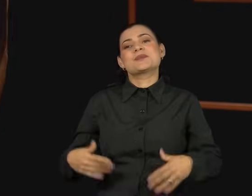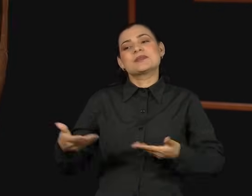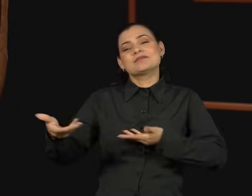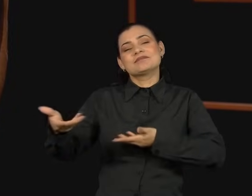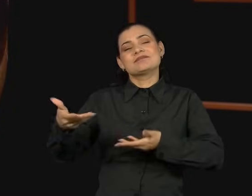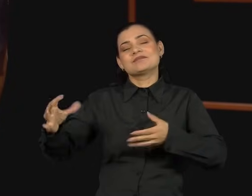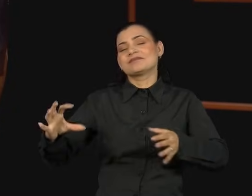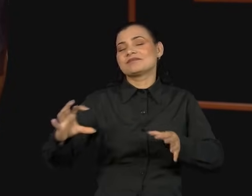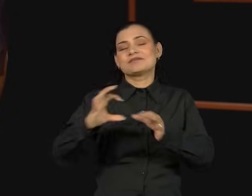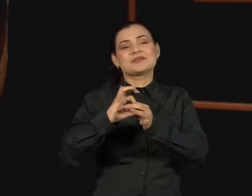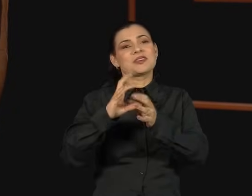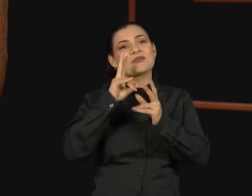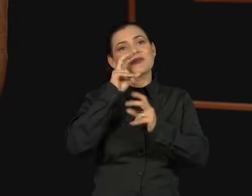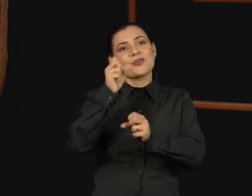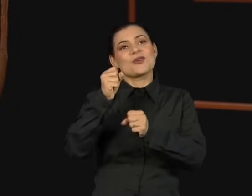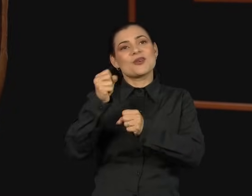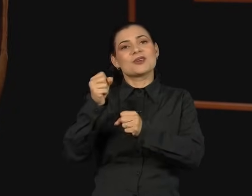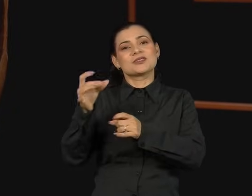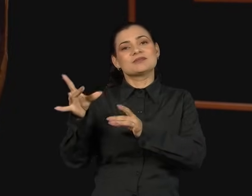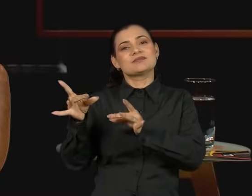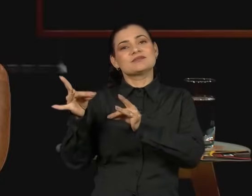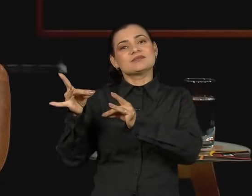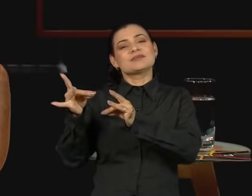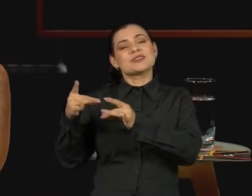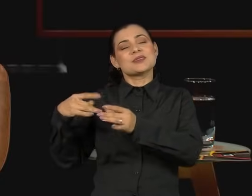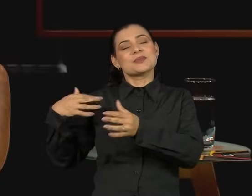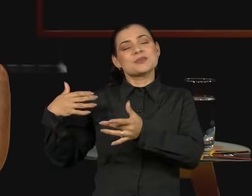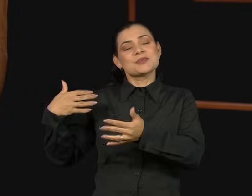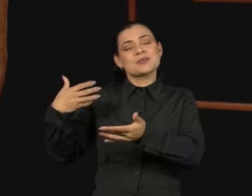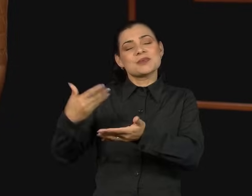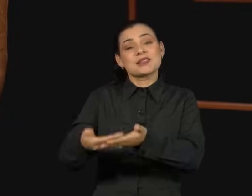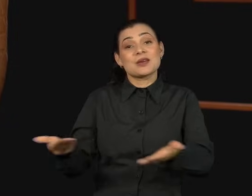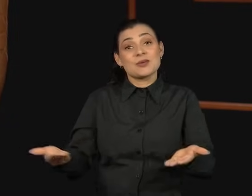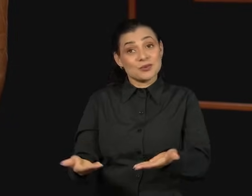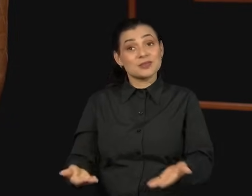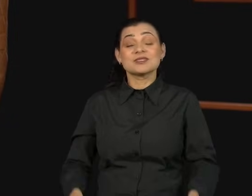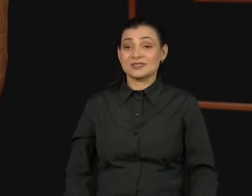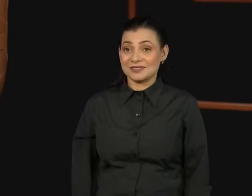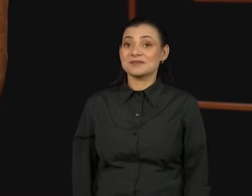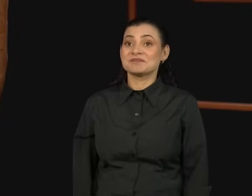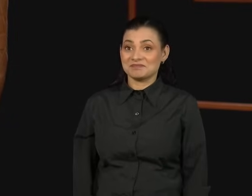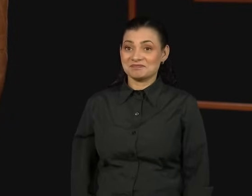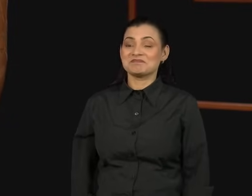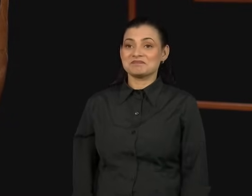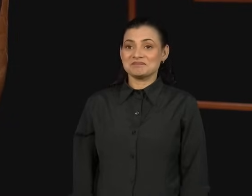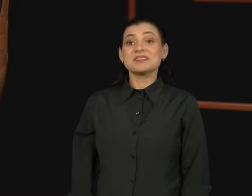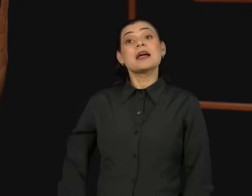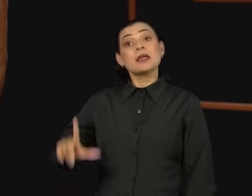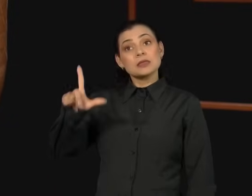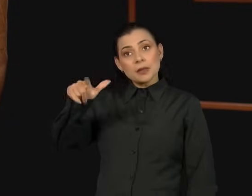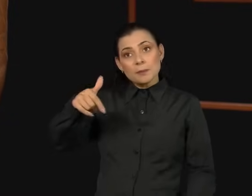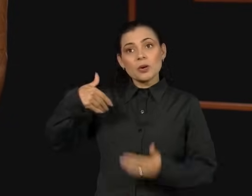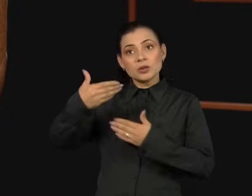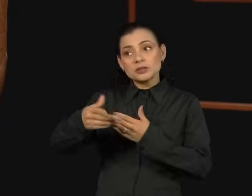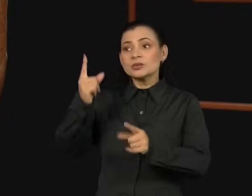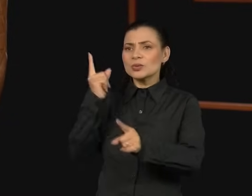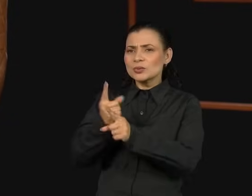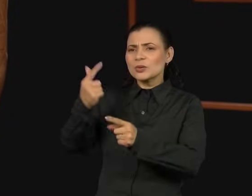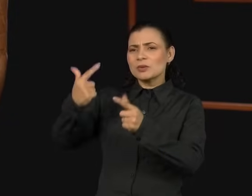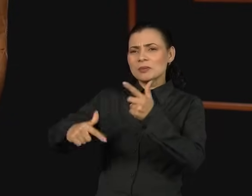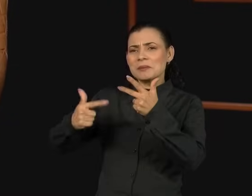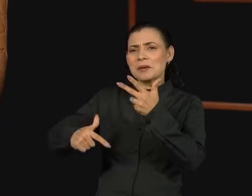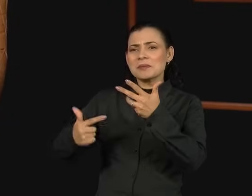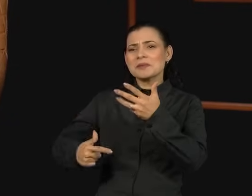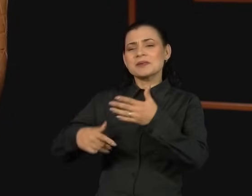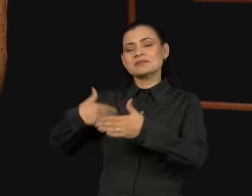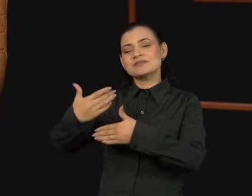uma ligação muito forte, que atravessou todo esse tempo. E então, depois a gente voltou a se encontrar mais